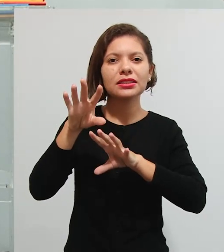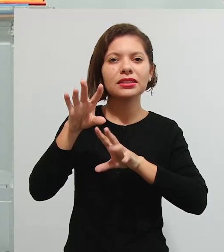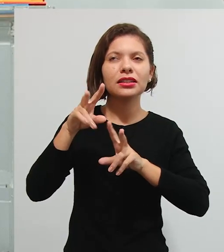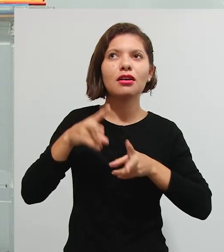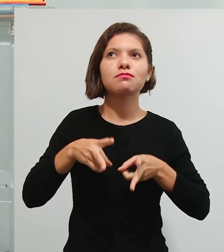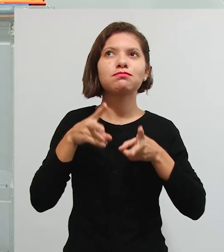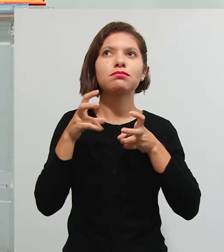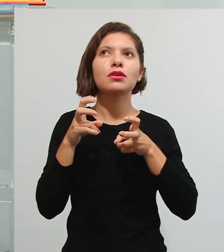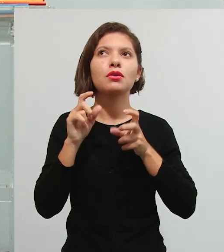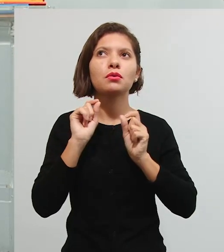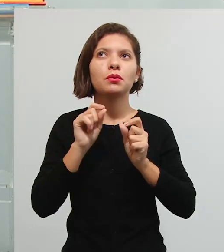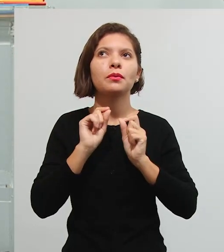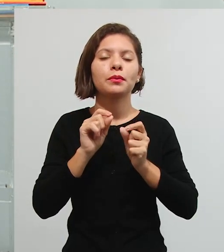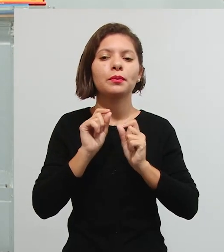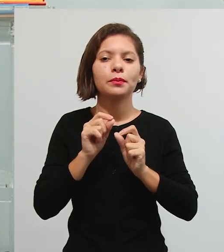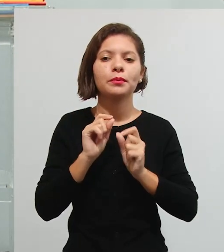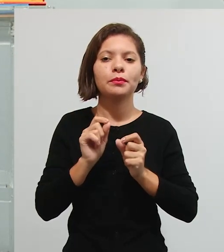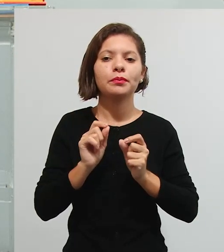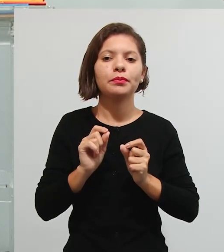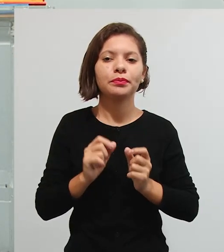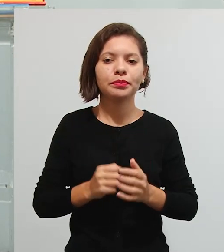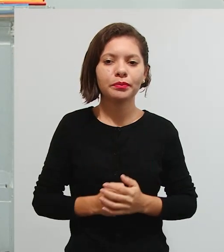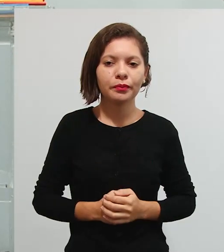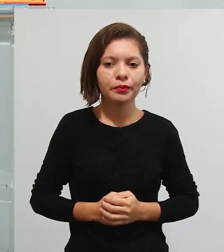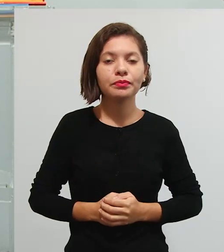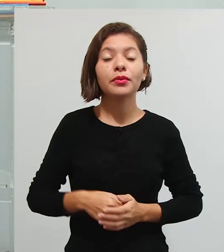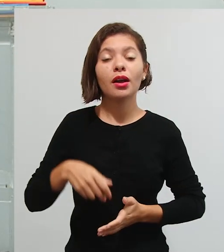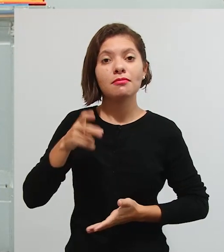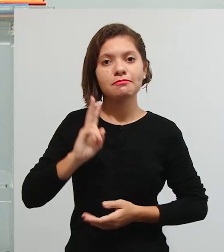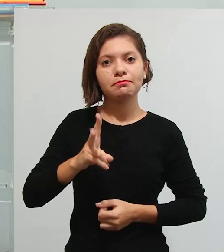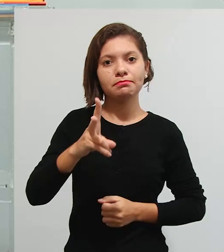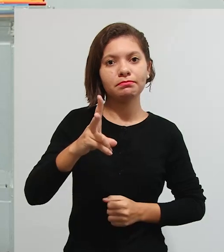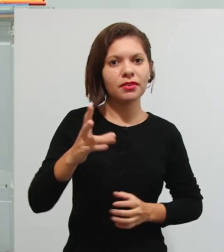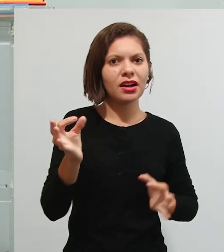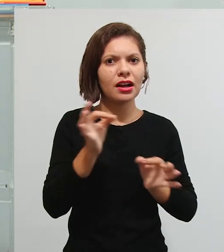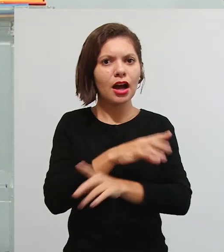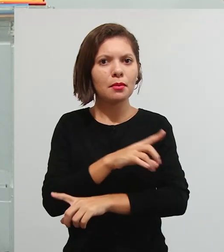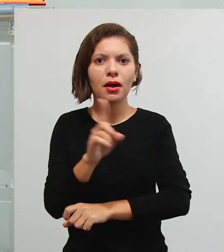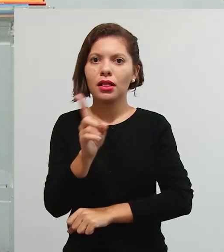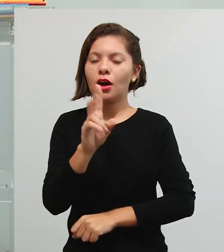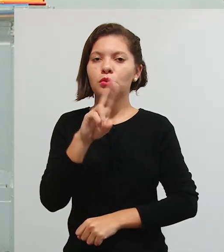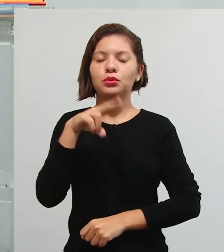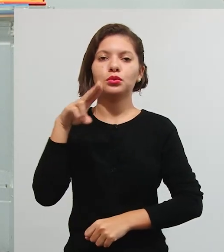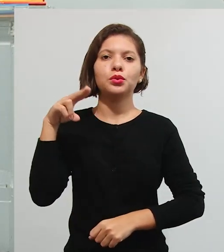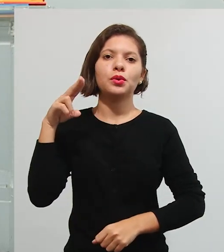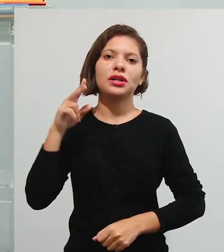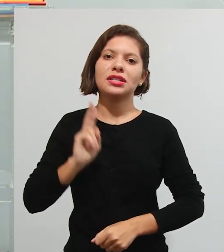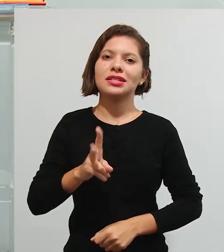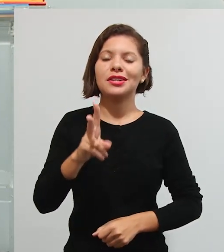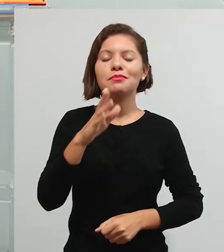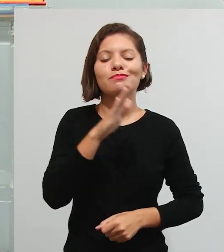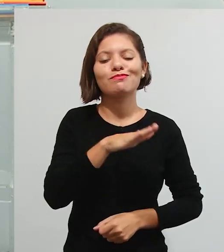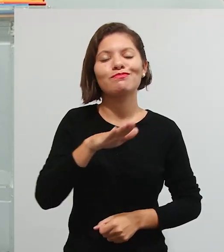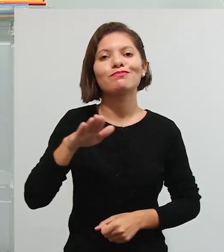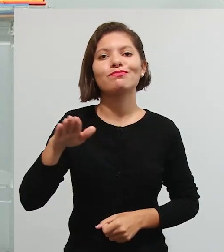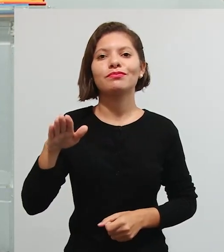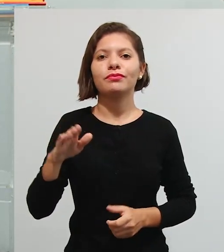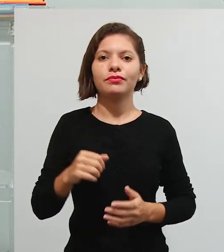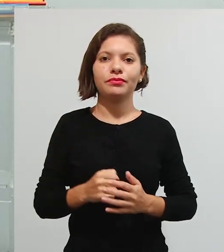conectores cinza, fundo branco e imagens verdes. E ao meu lado direito está a nossa tela